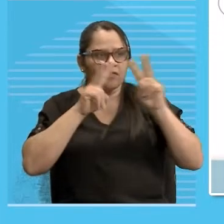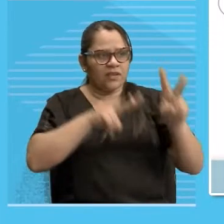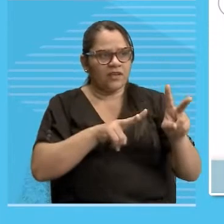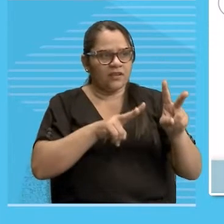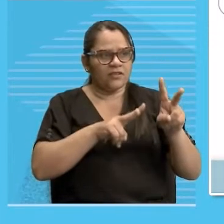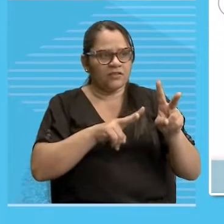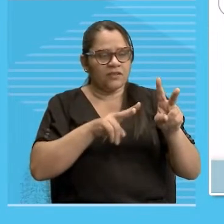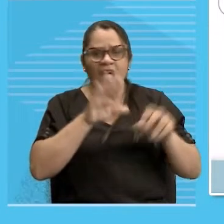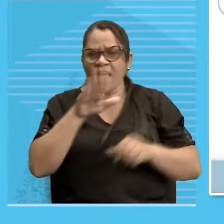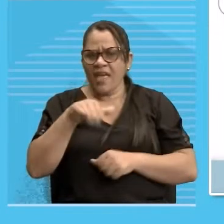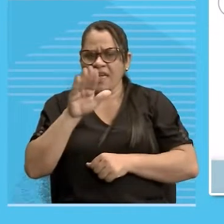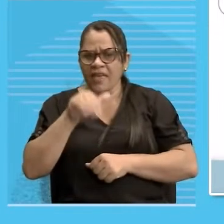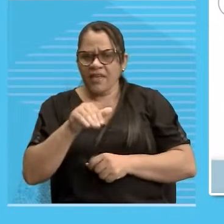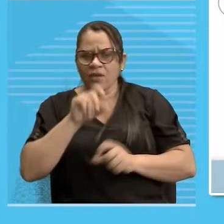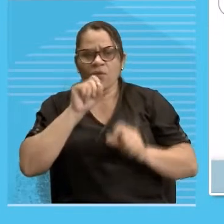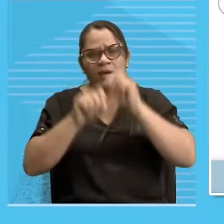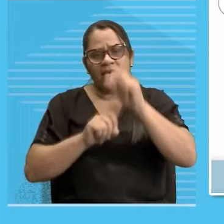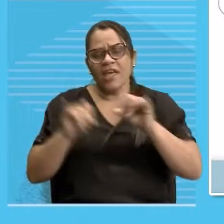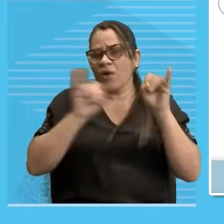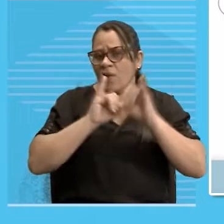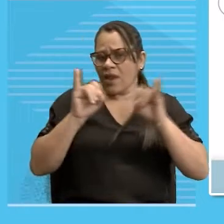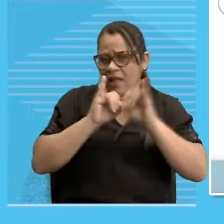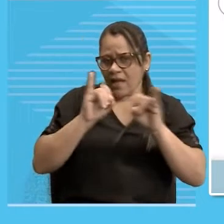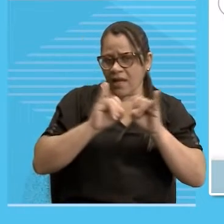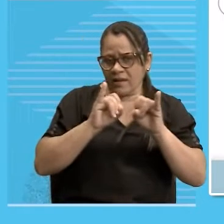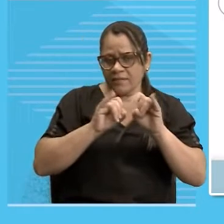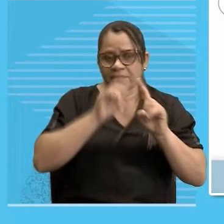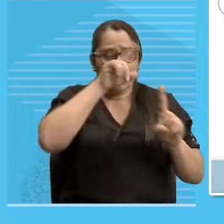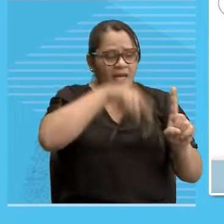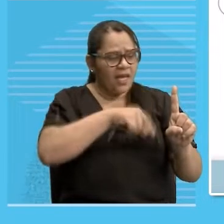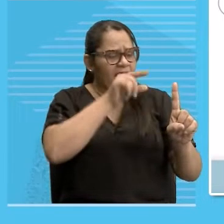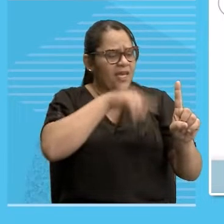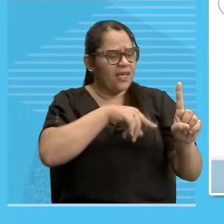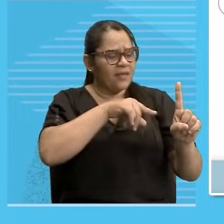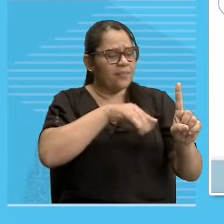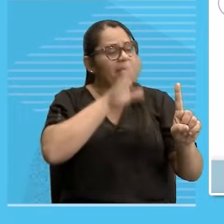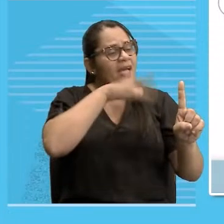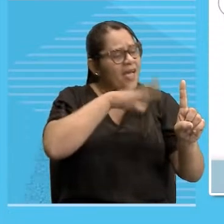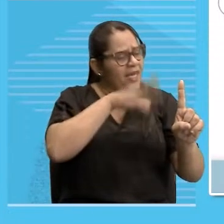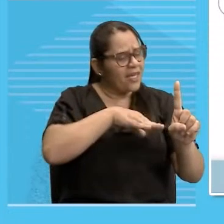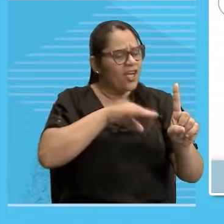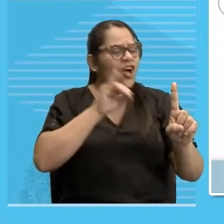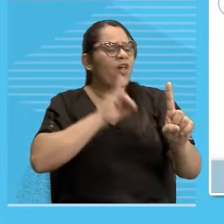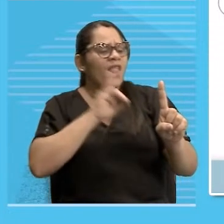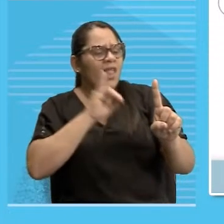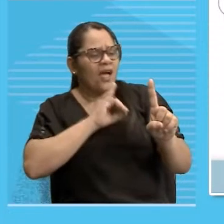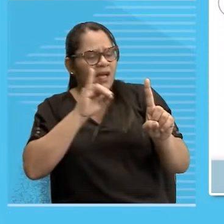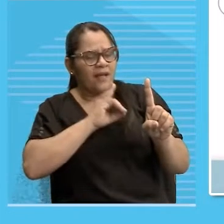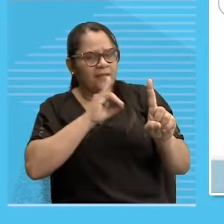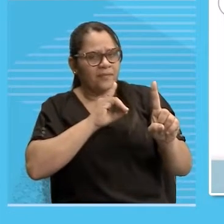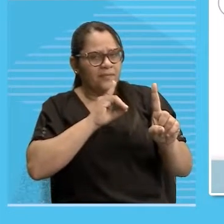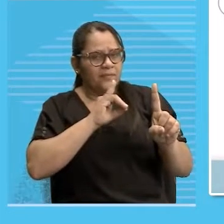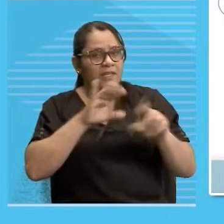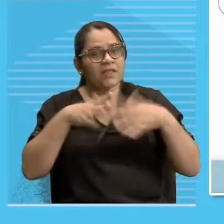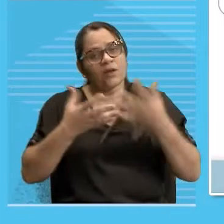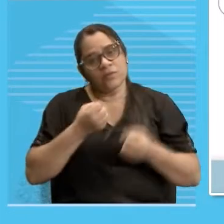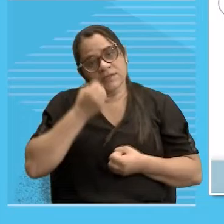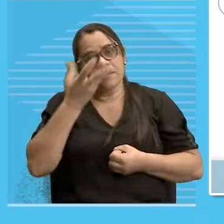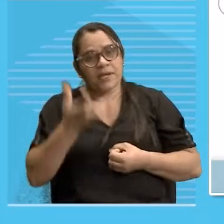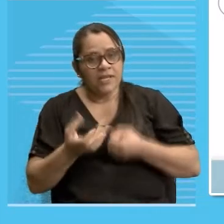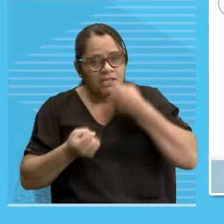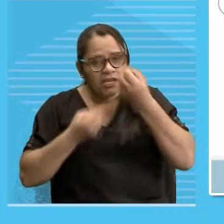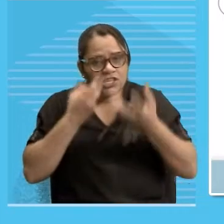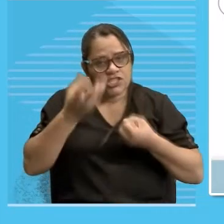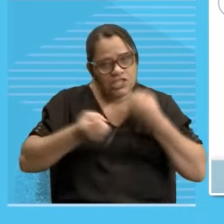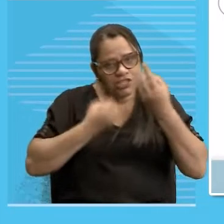Ei, olá. Quando você diz assim, ei, olá. Isso são também interjeições.